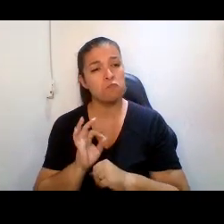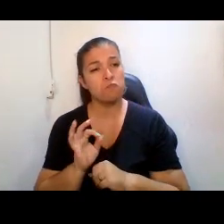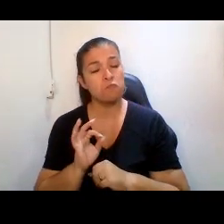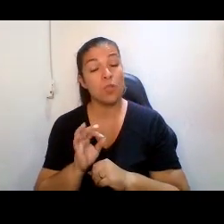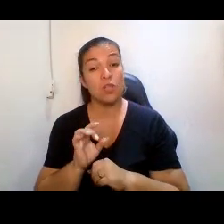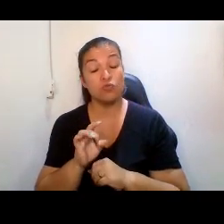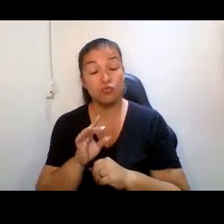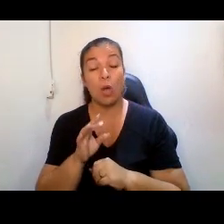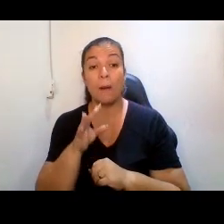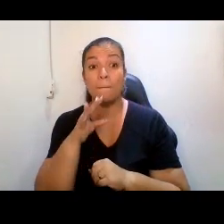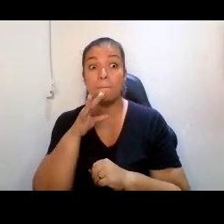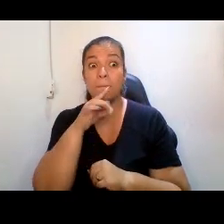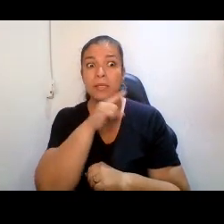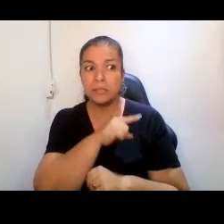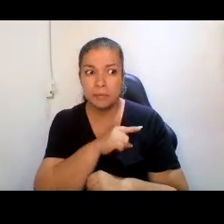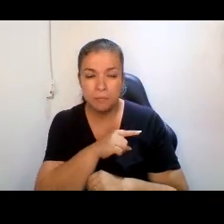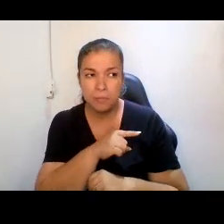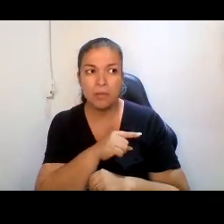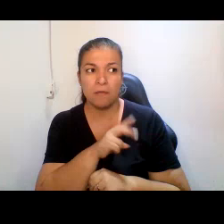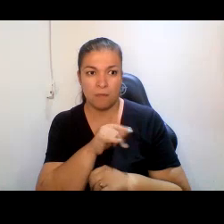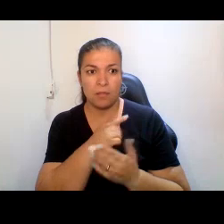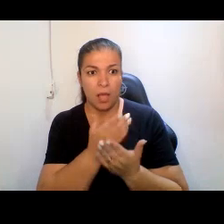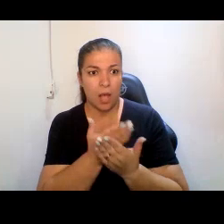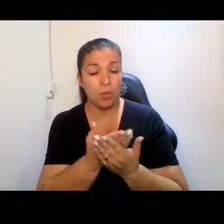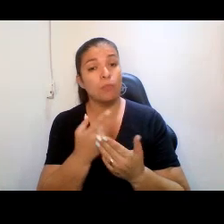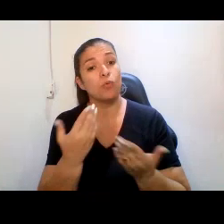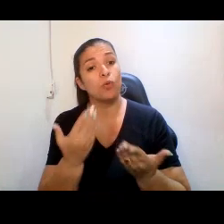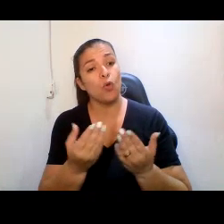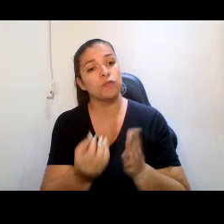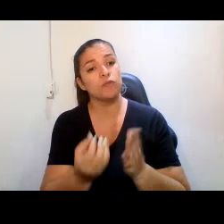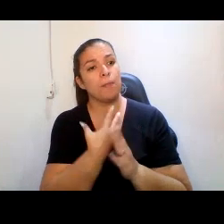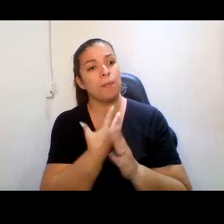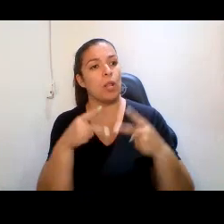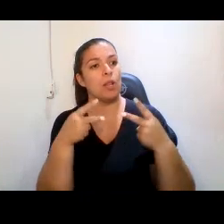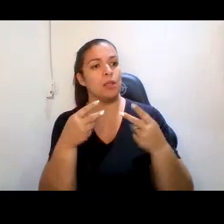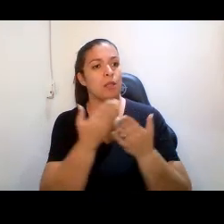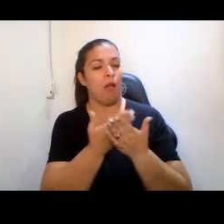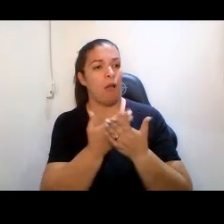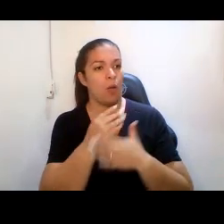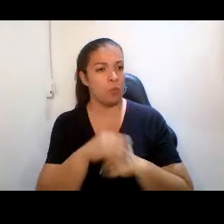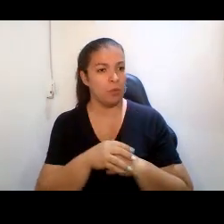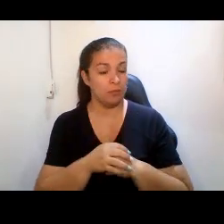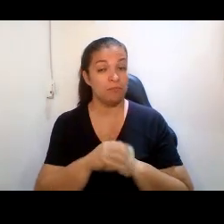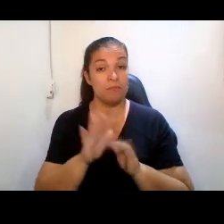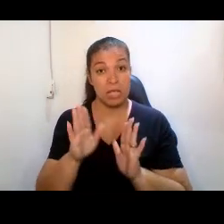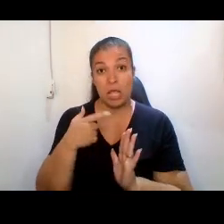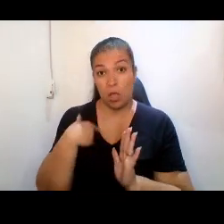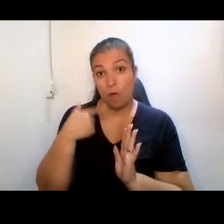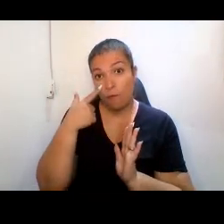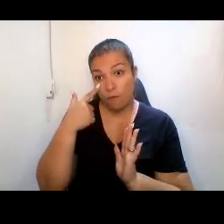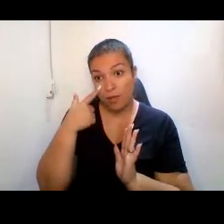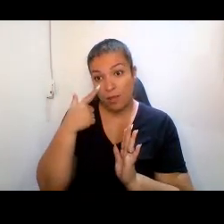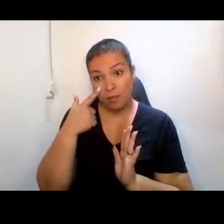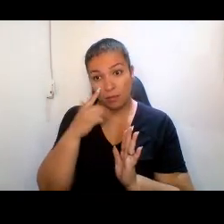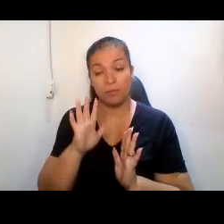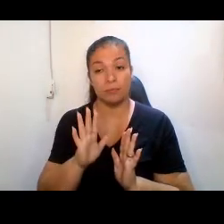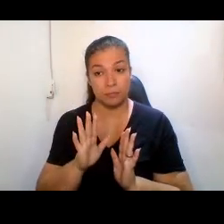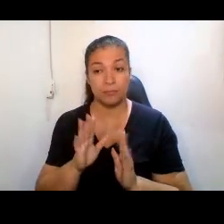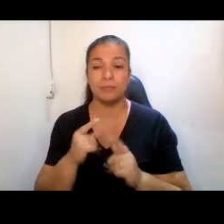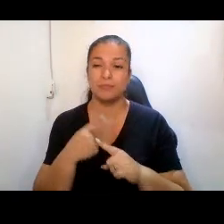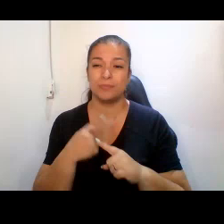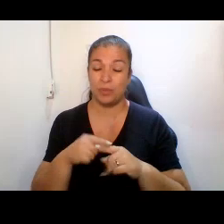elas vão entrar porque você enviou os links das aulas hoje. Ah, tá. Eu vou verificar, porque às vezes ele está fechado,